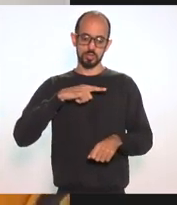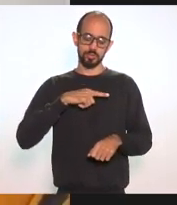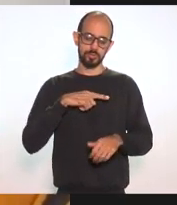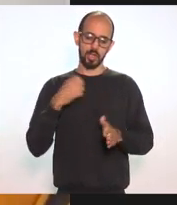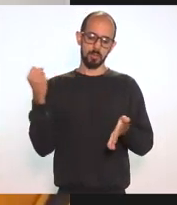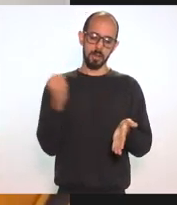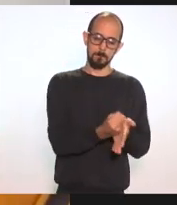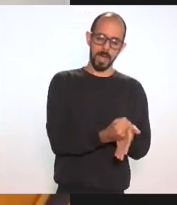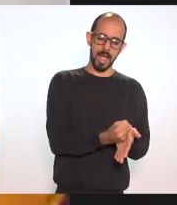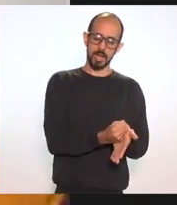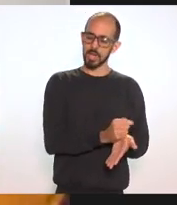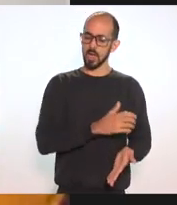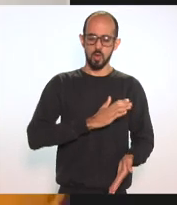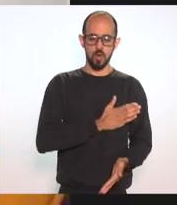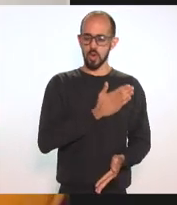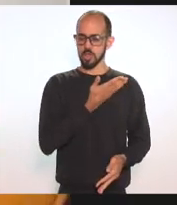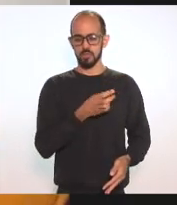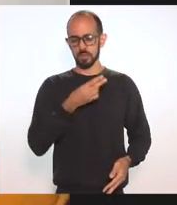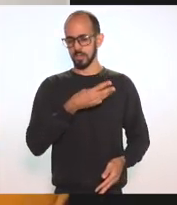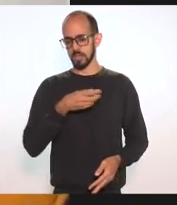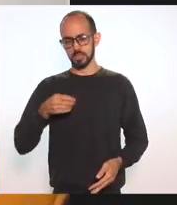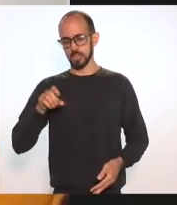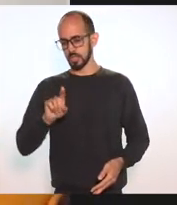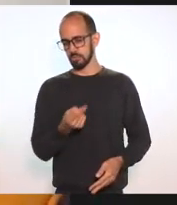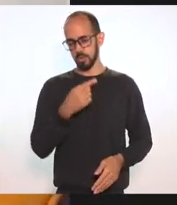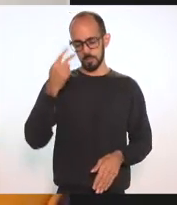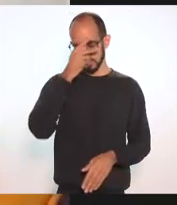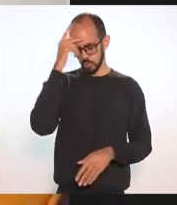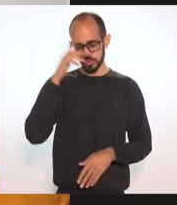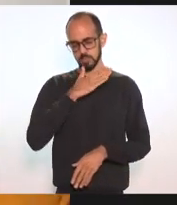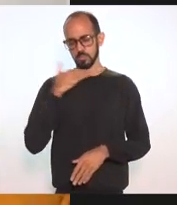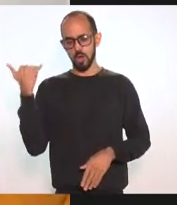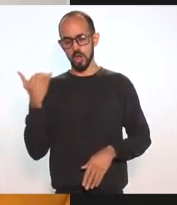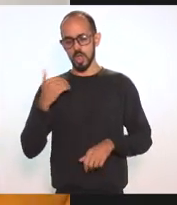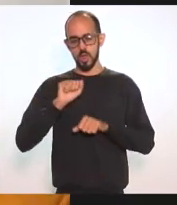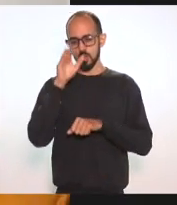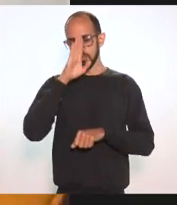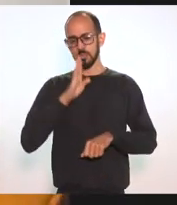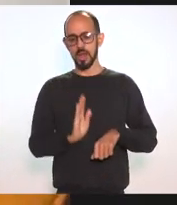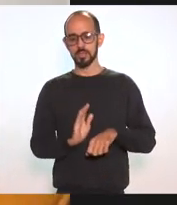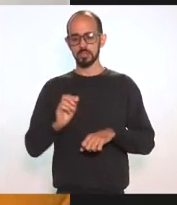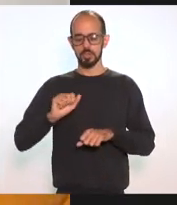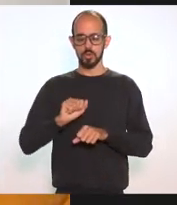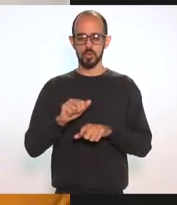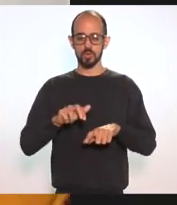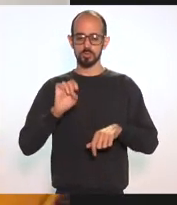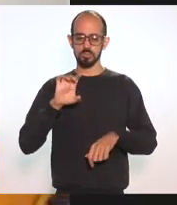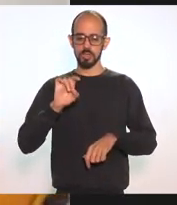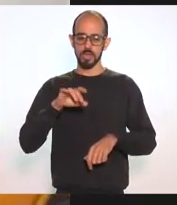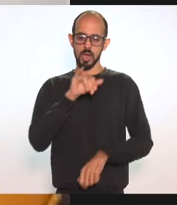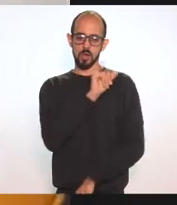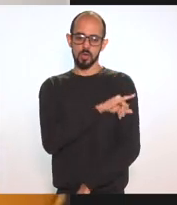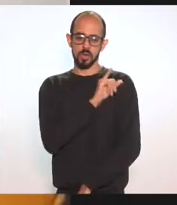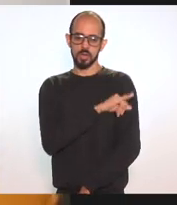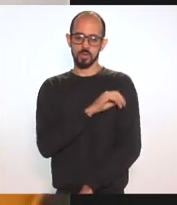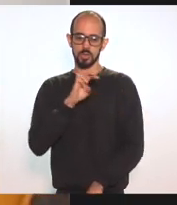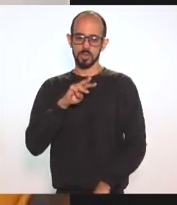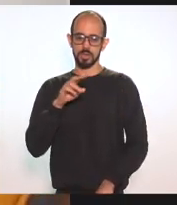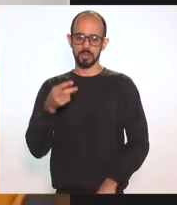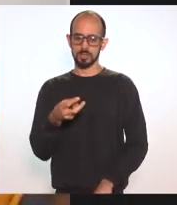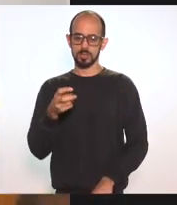e desumana de 300 mil pessoas mortas no Brasil, em especial no Rio de Janeiro, 35